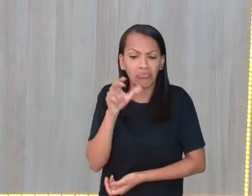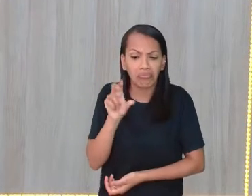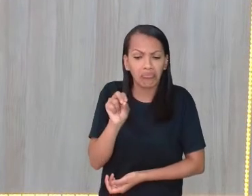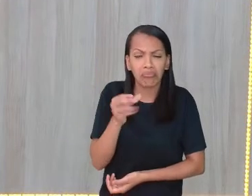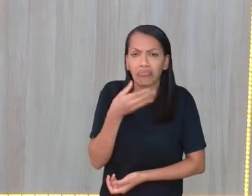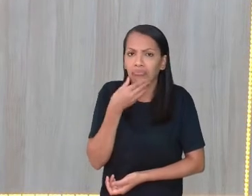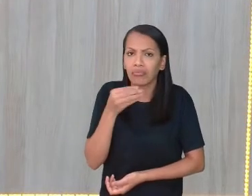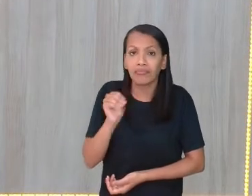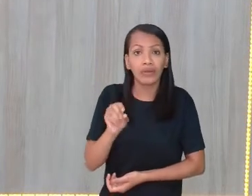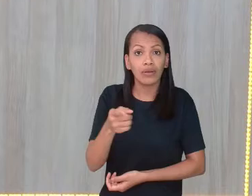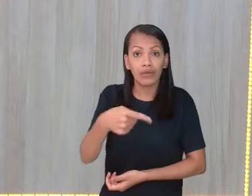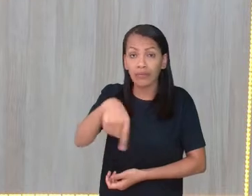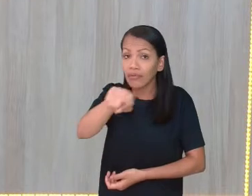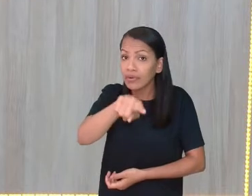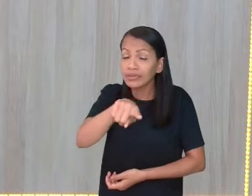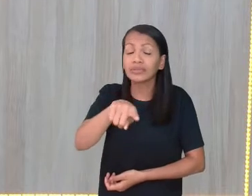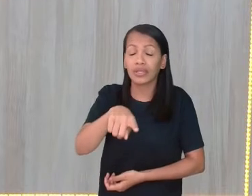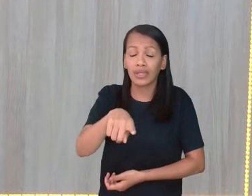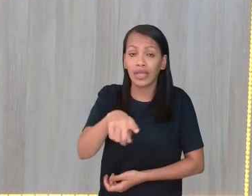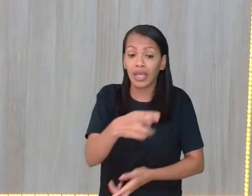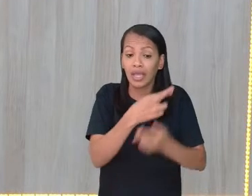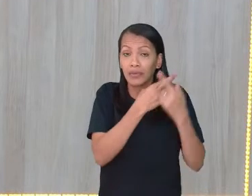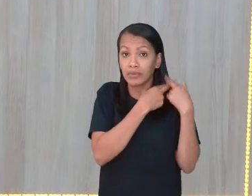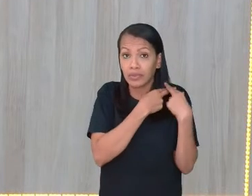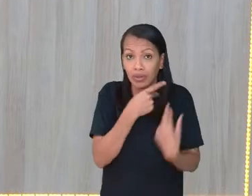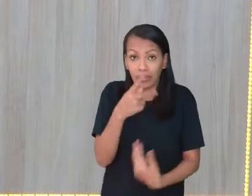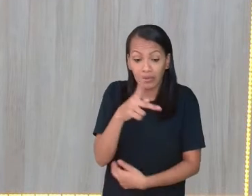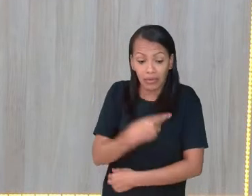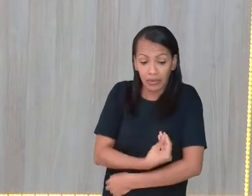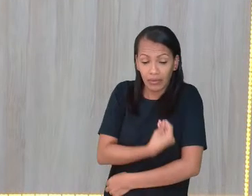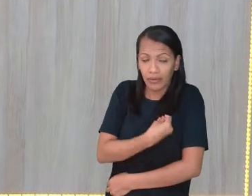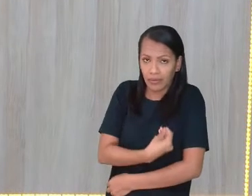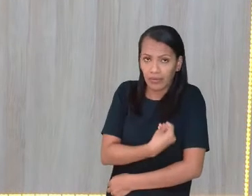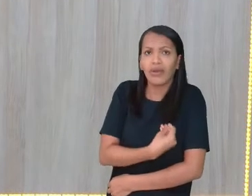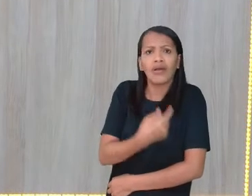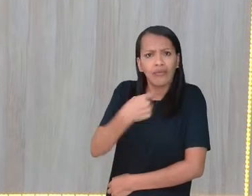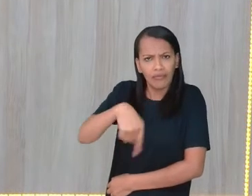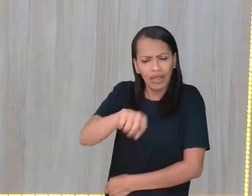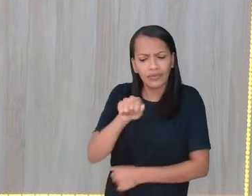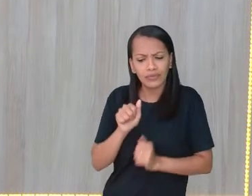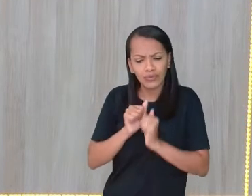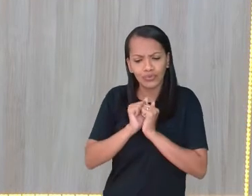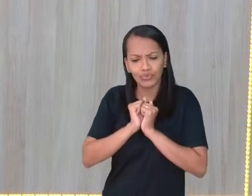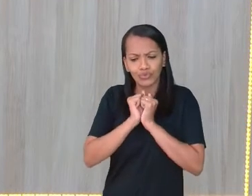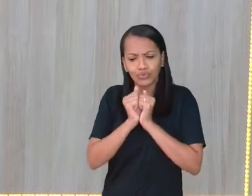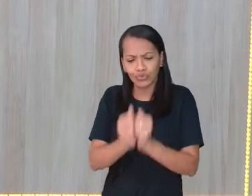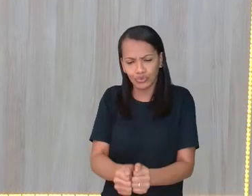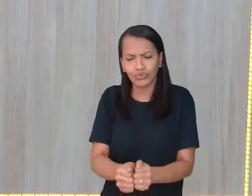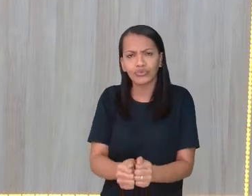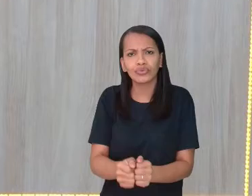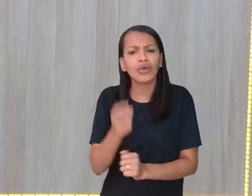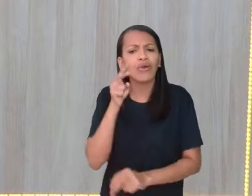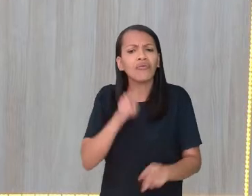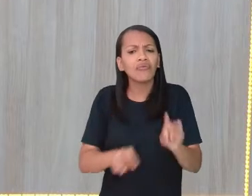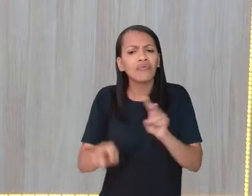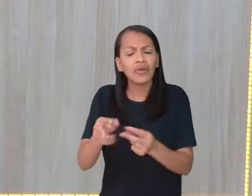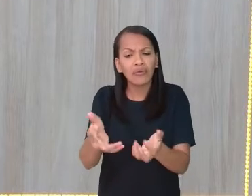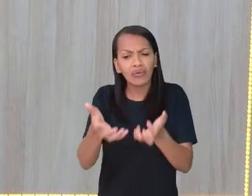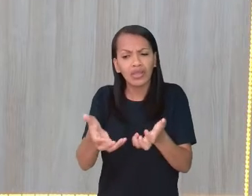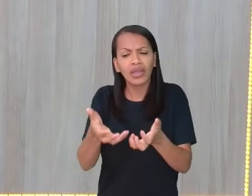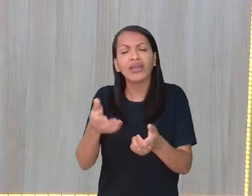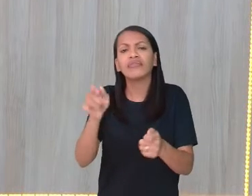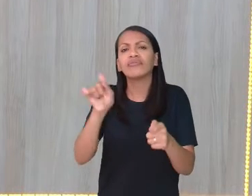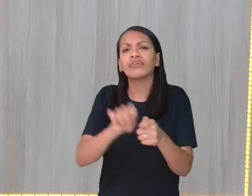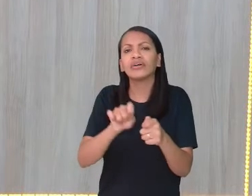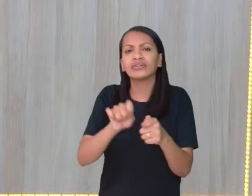com quem quer que seja a pessoa responsável por você, vai lá, se inscreve, vê no que é que tem vaga, no que é que você quer fazer, como